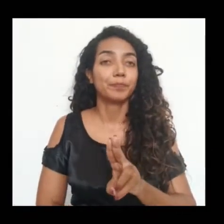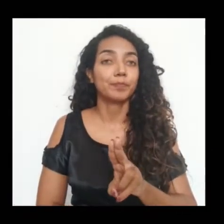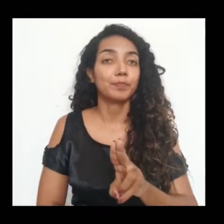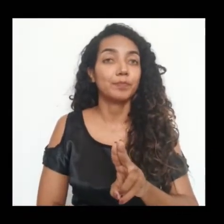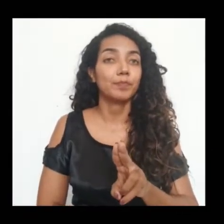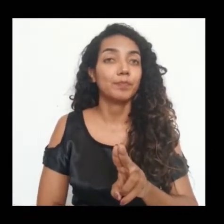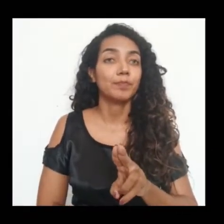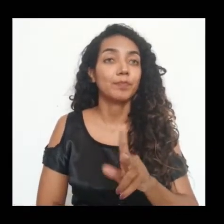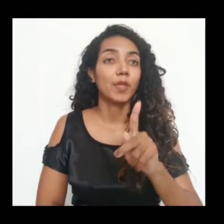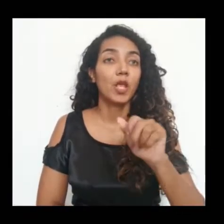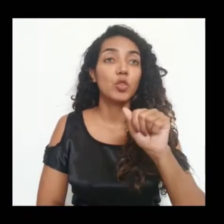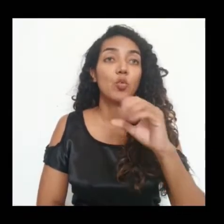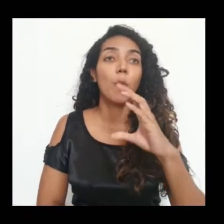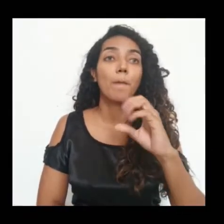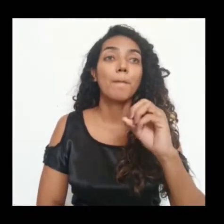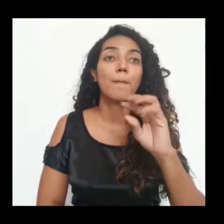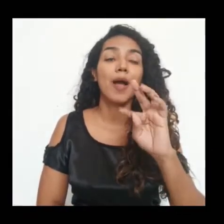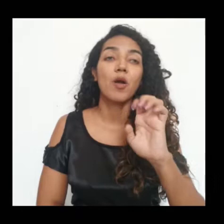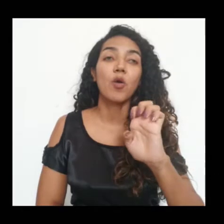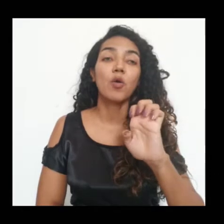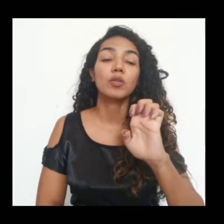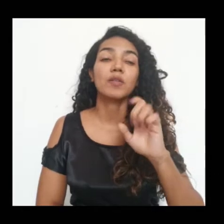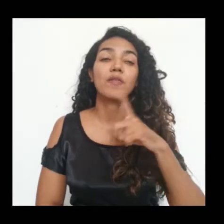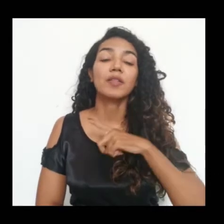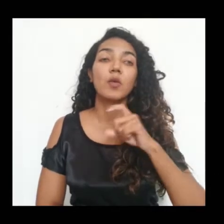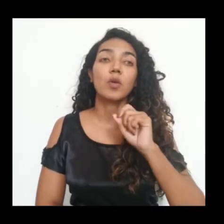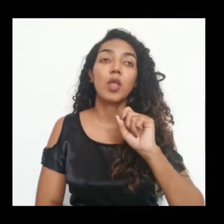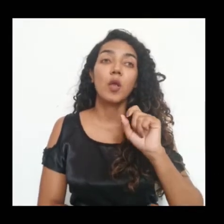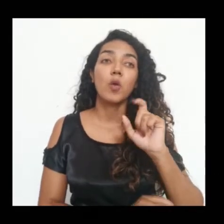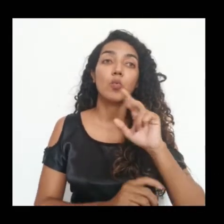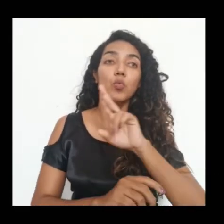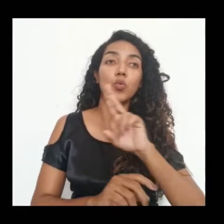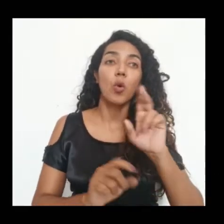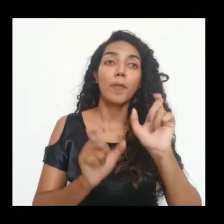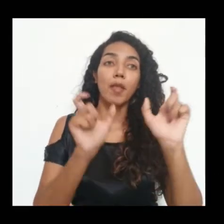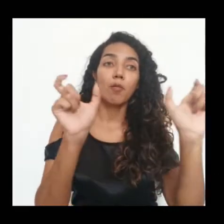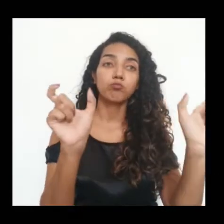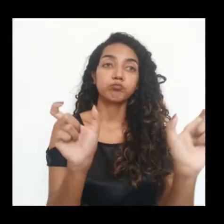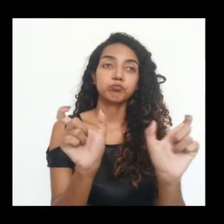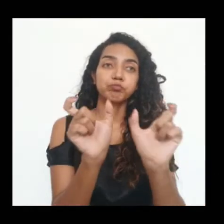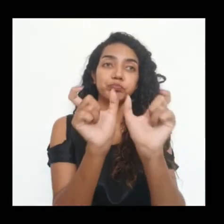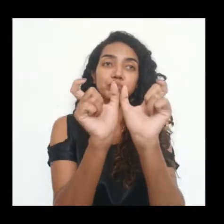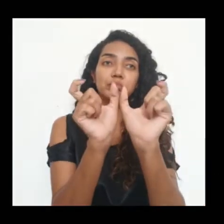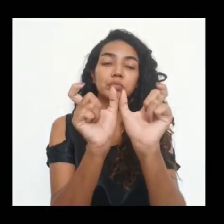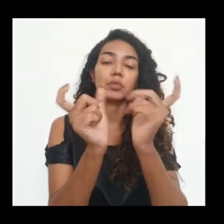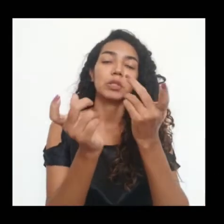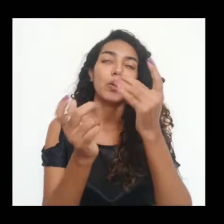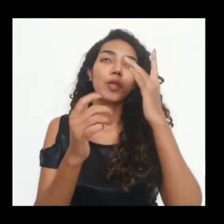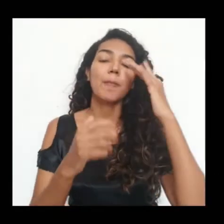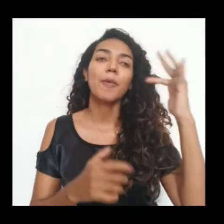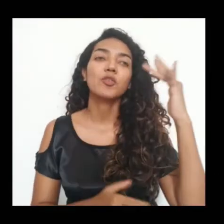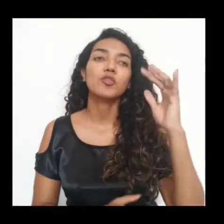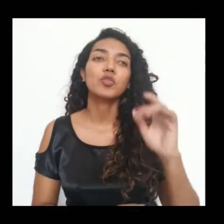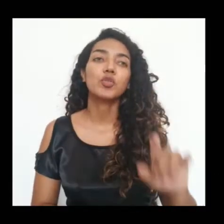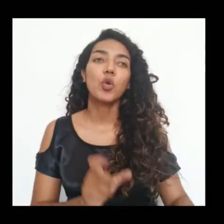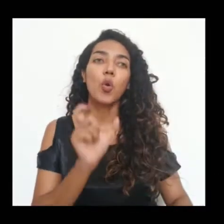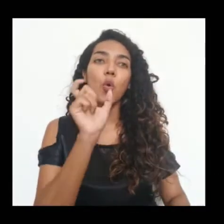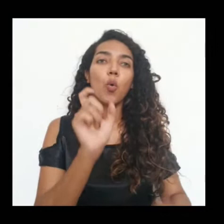um nome composto, tá? Então, por exemplo, imagine aqui um pacote cujo nome seja